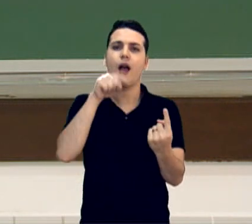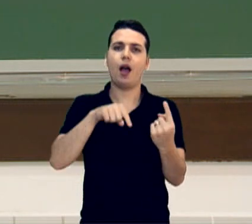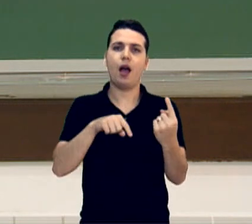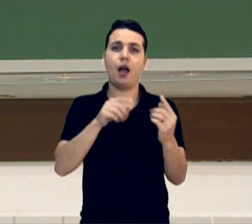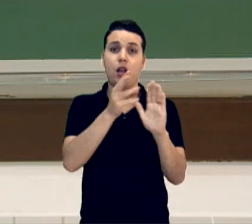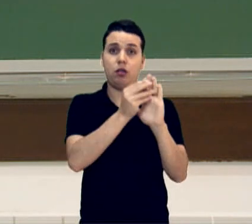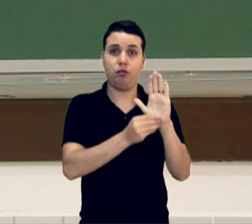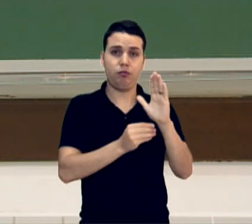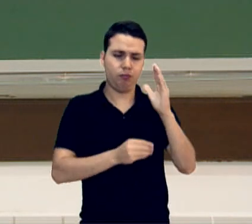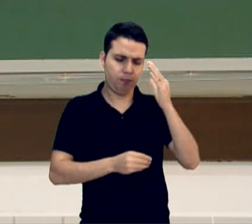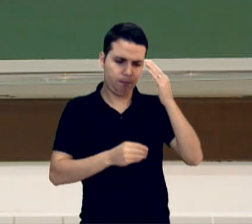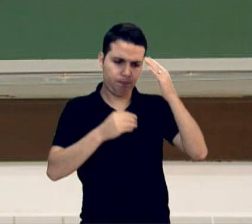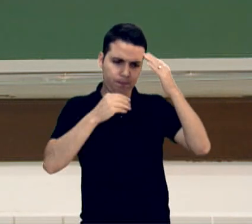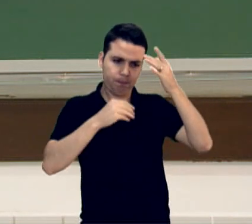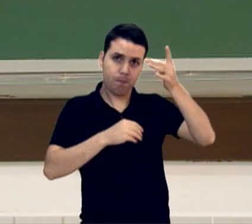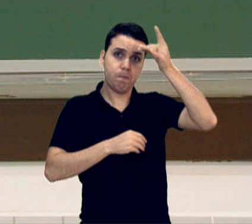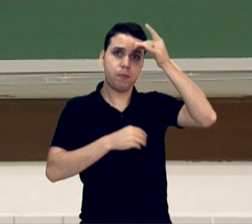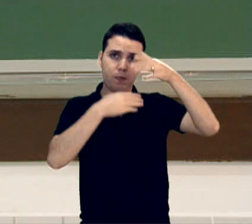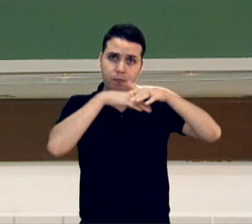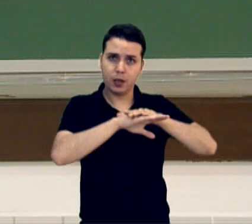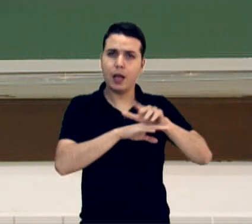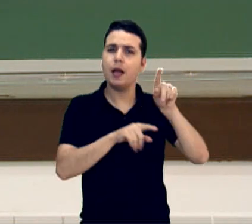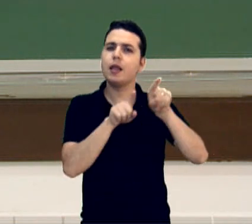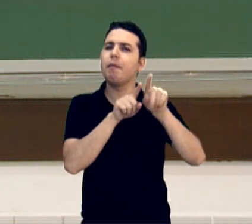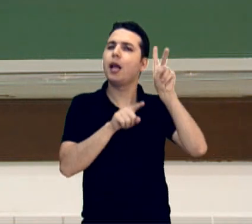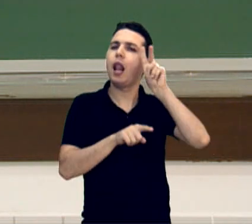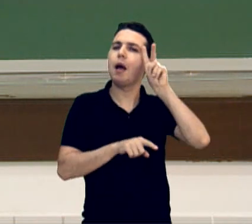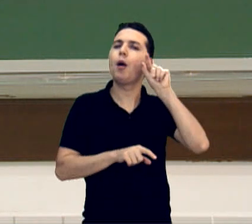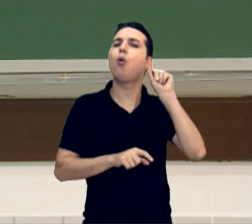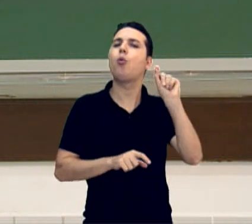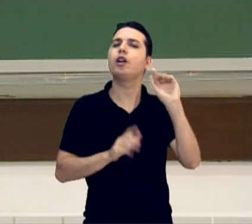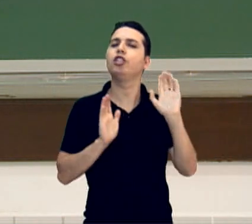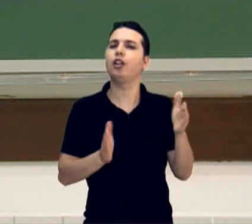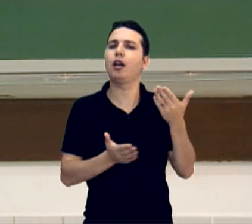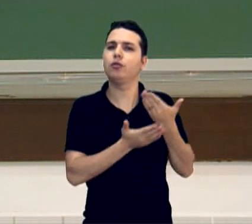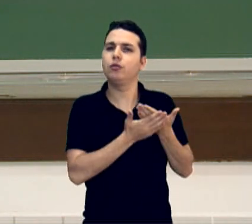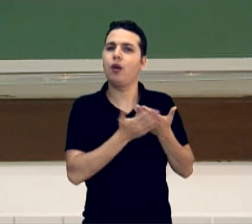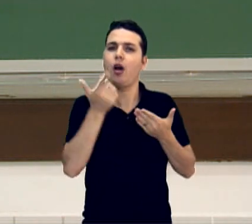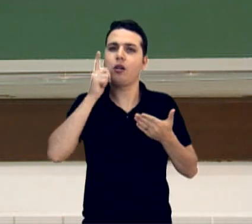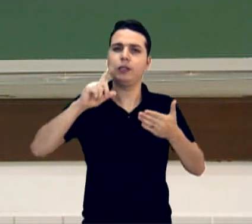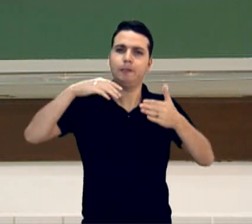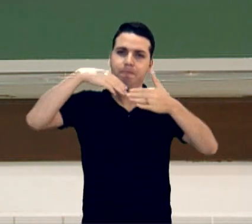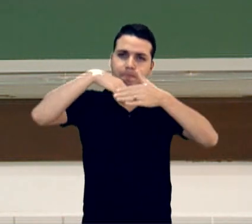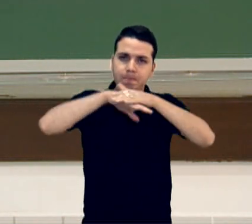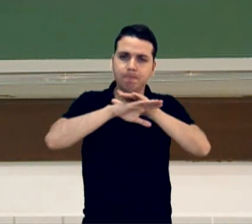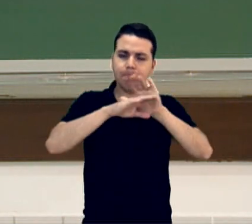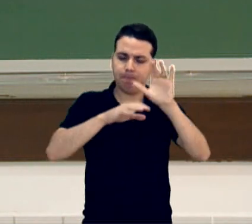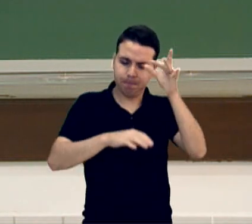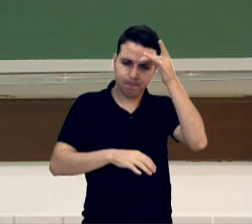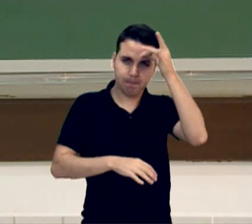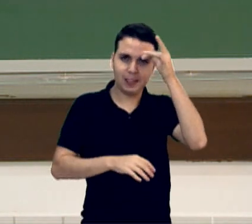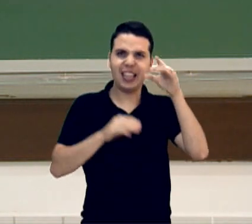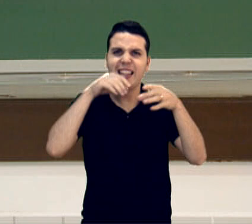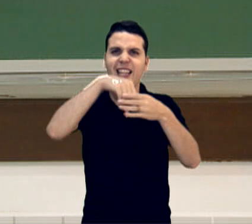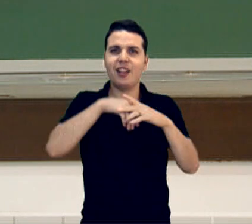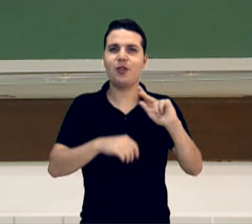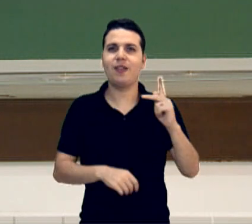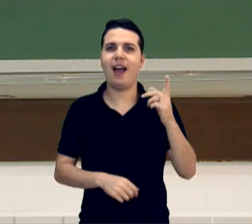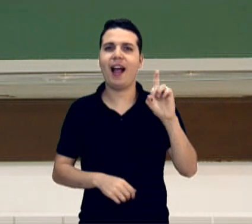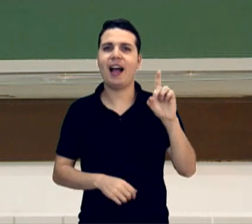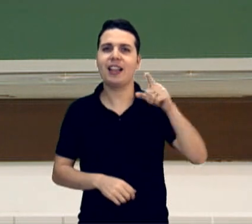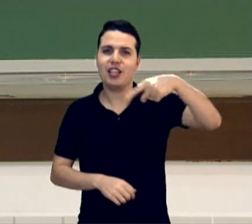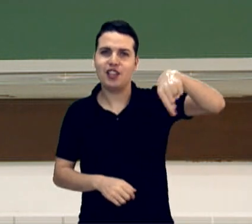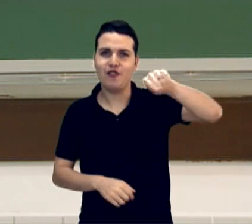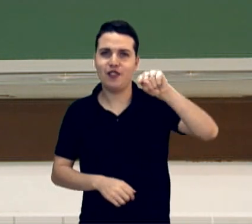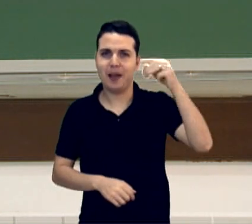conhecimento, relembre o que a gente já viu, para que fique armazenado mesmo no HD de vocês, na memória de